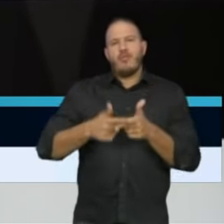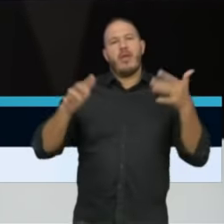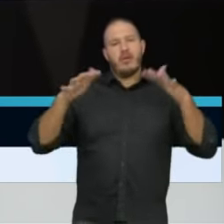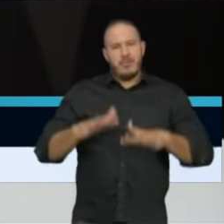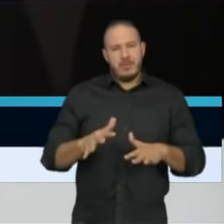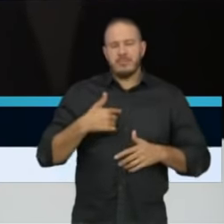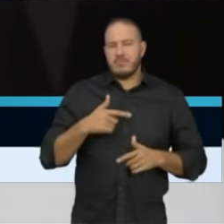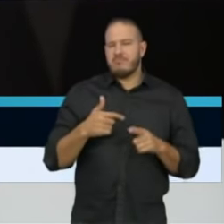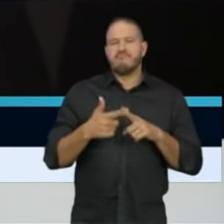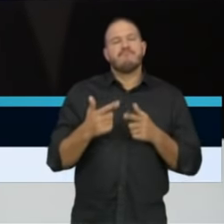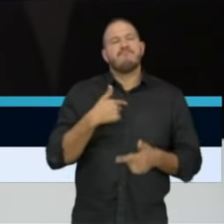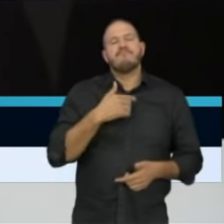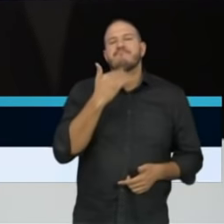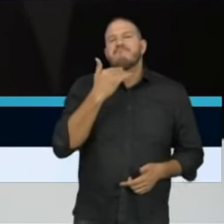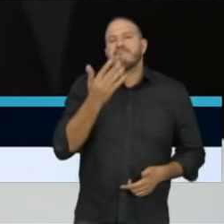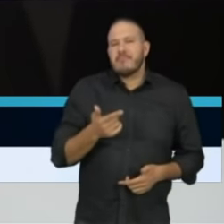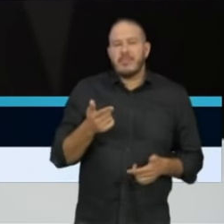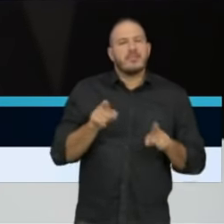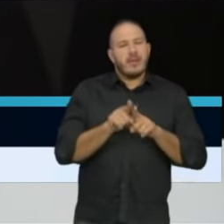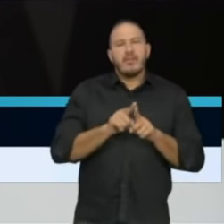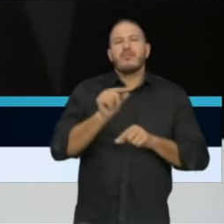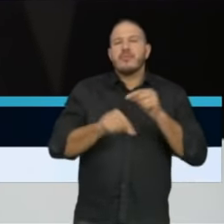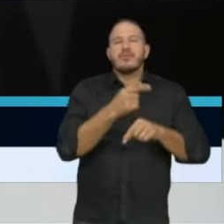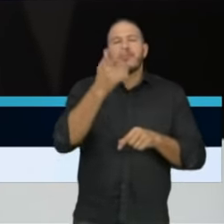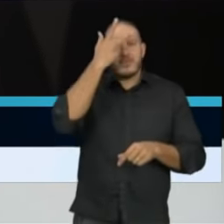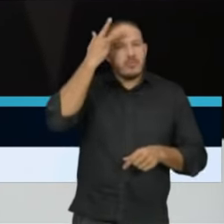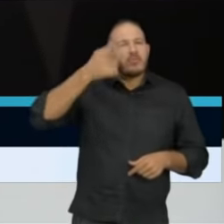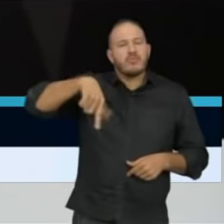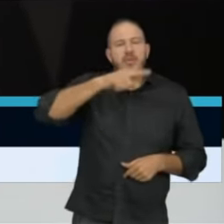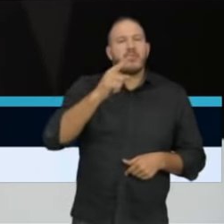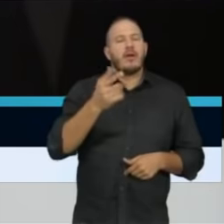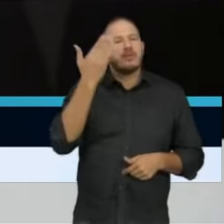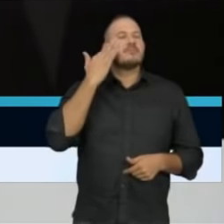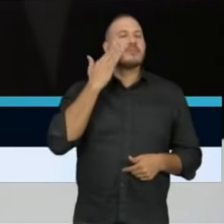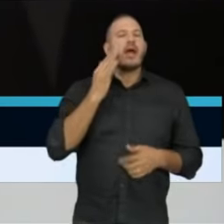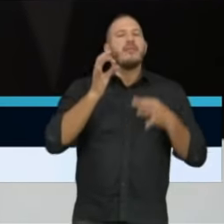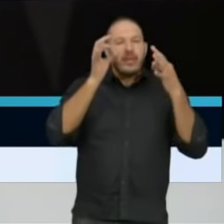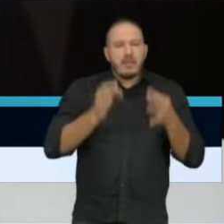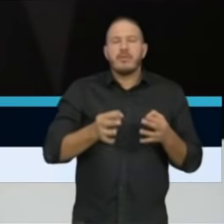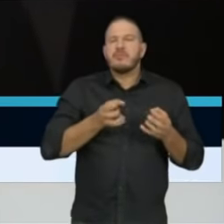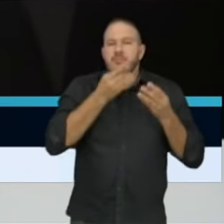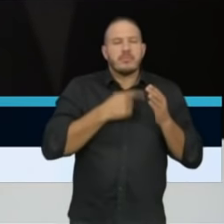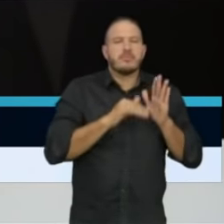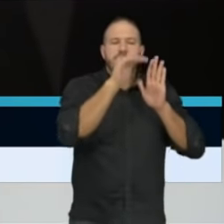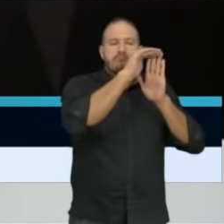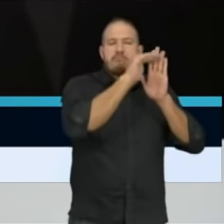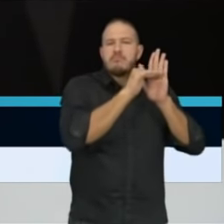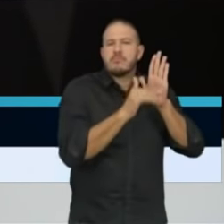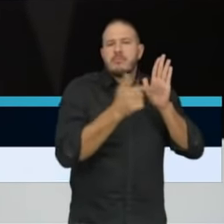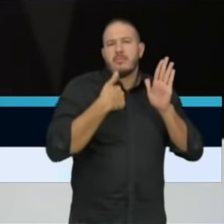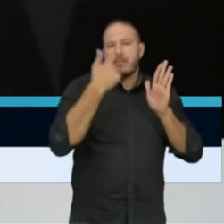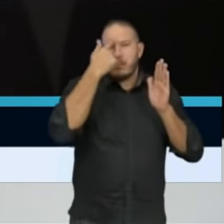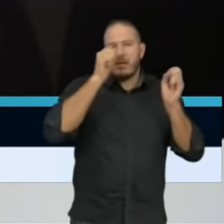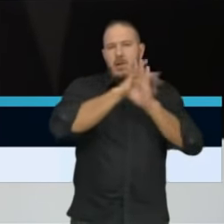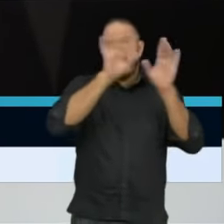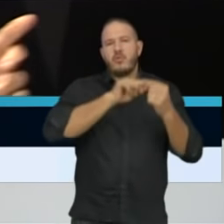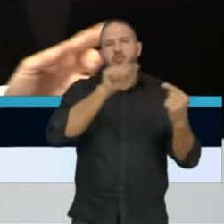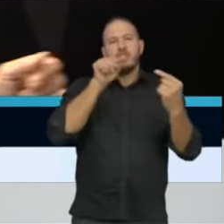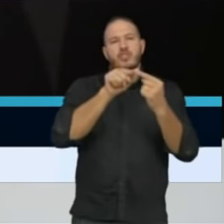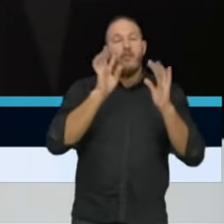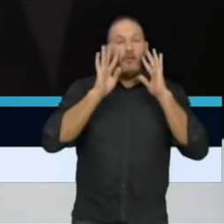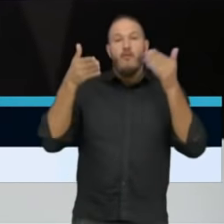tomaremos atitudes precipitadas e muito menos as que não estejam fundamentadas em critérios claros e objetivos de